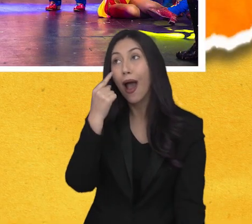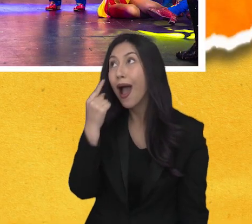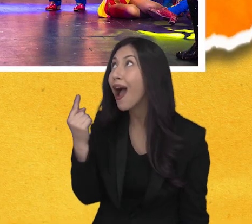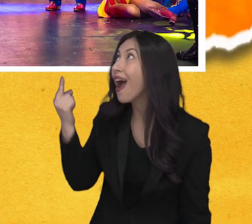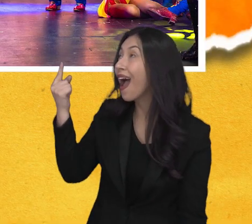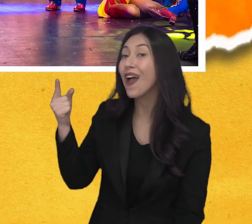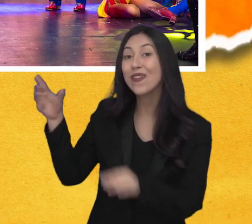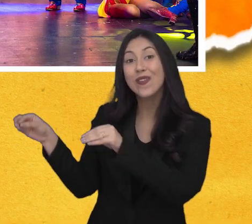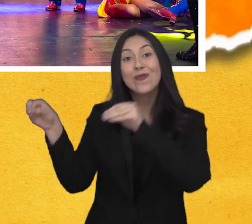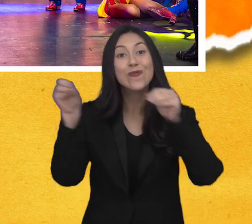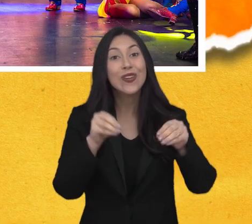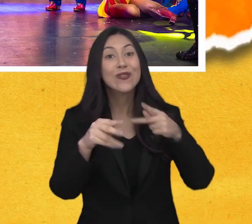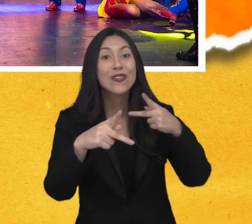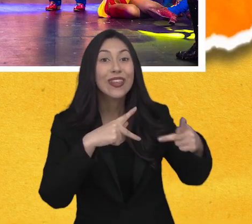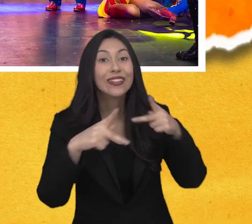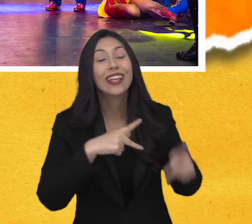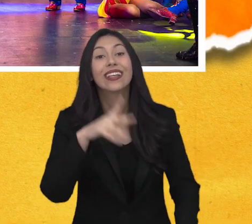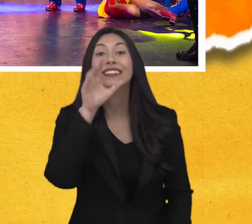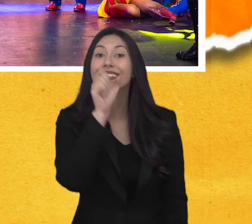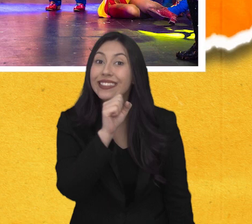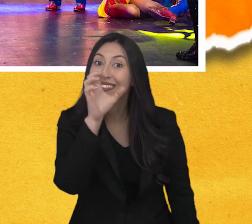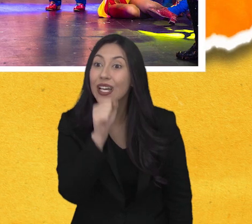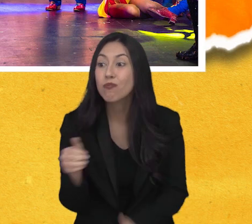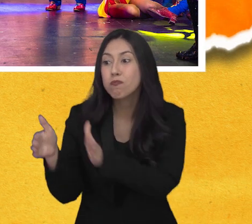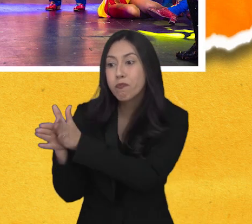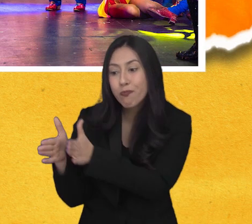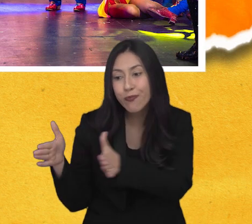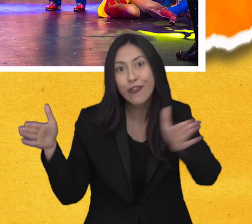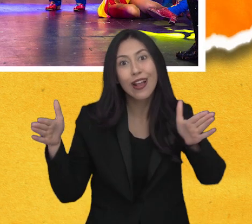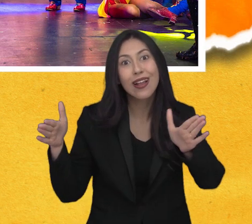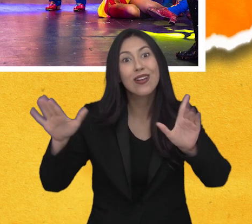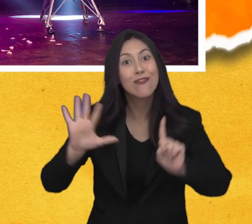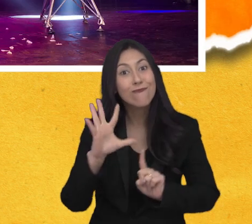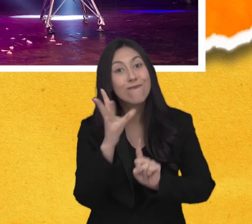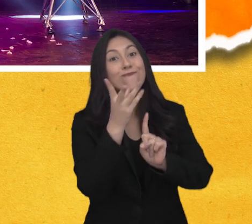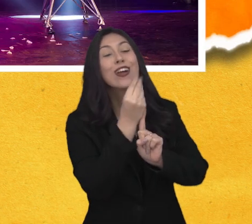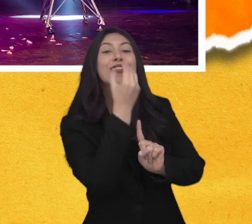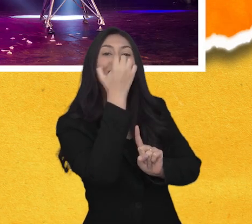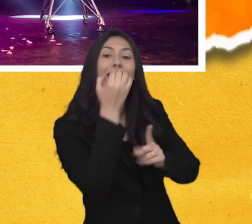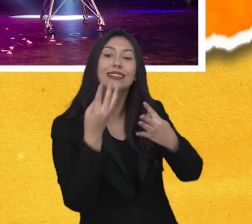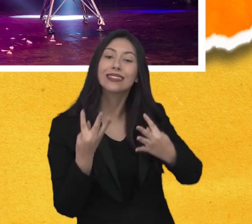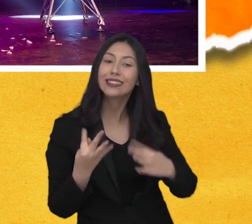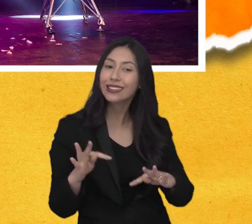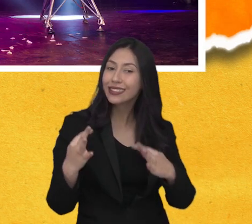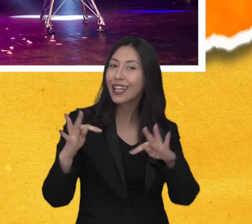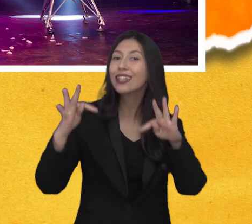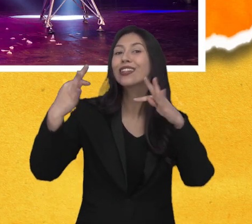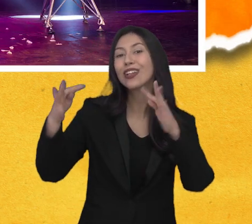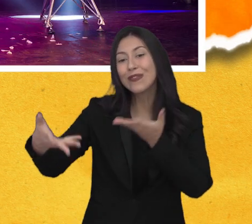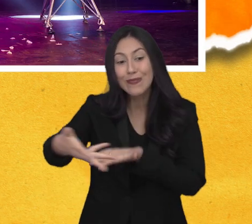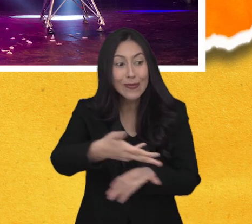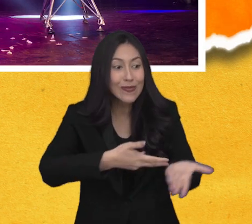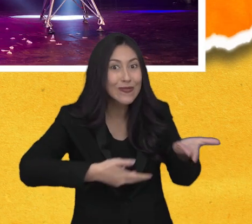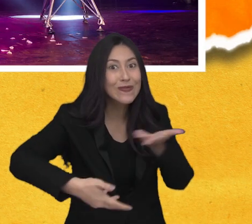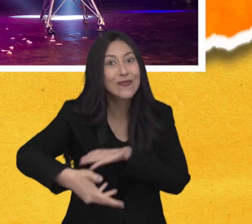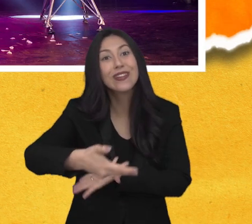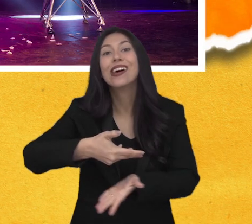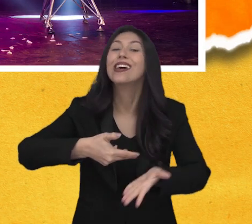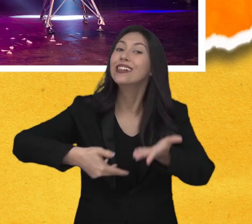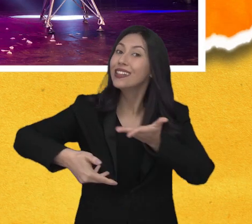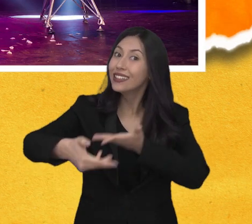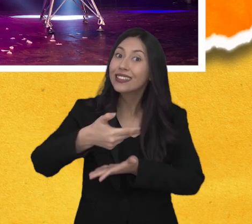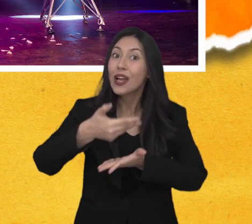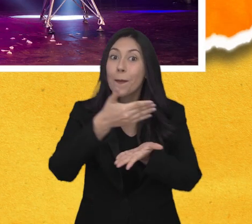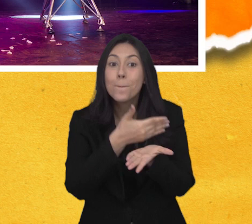Abracadabra chega a São José neste sábado para uma temporada com muita arte circense, tecnologia e interação com o